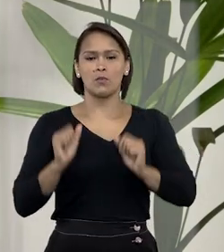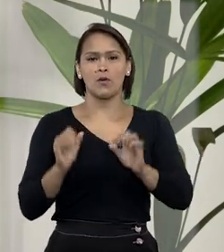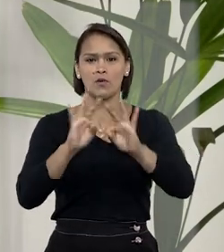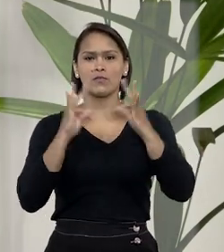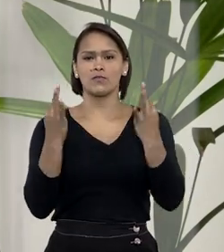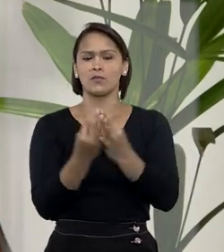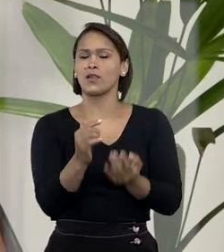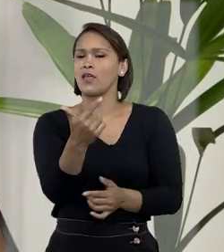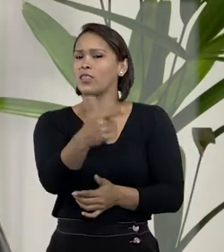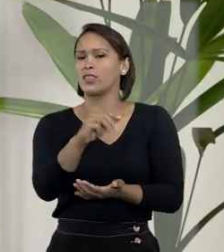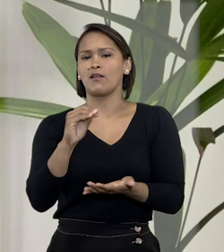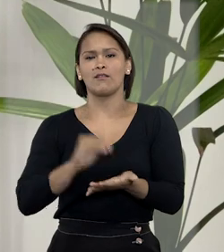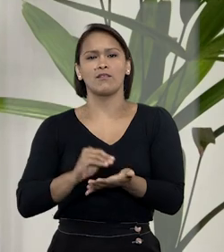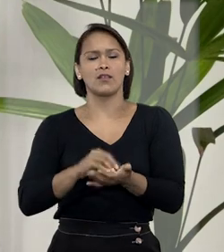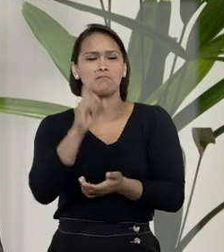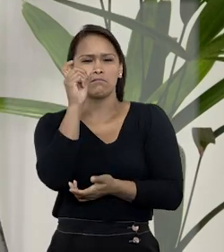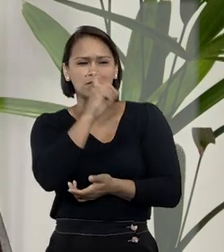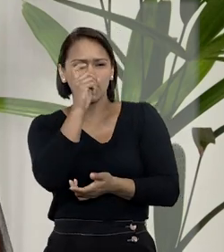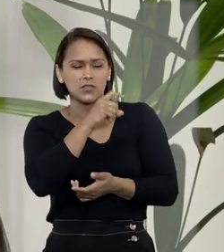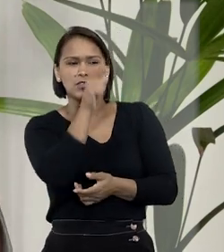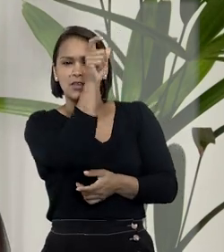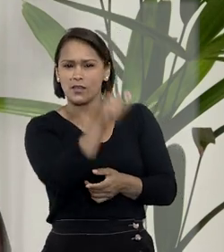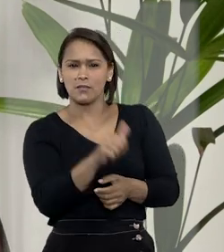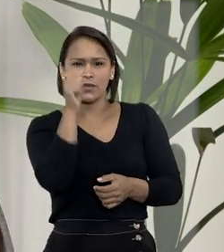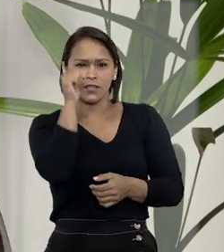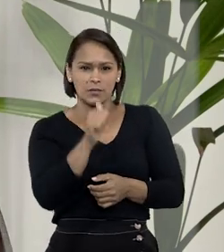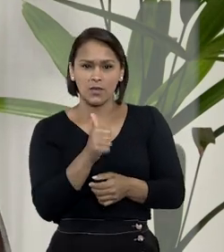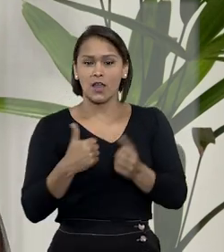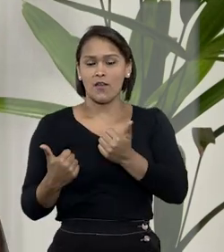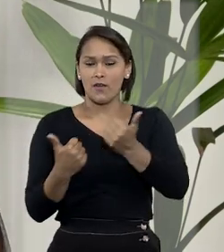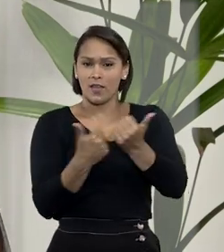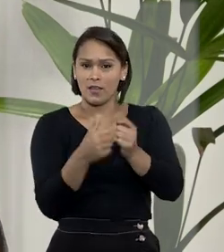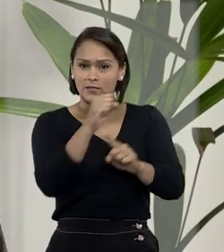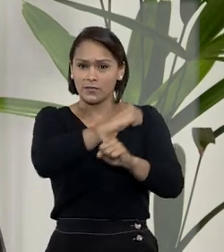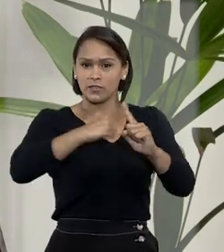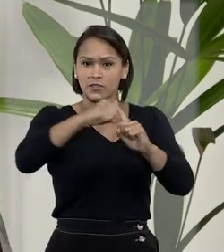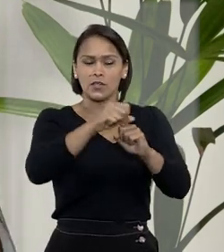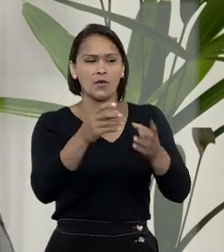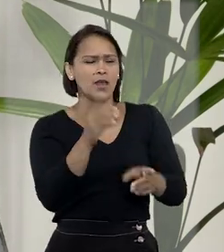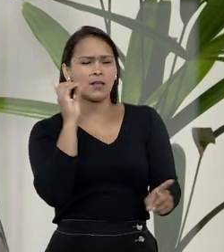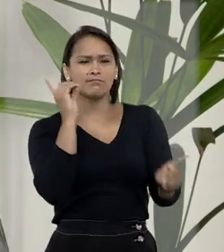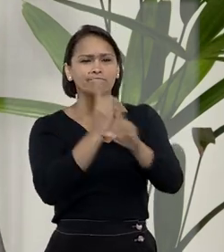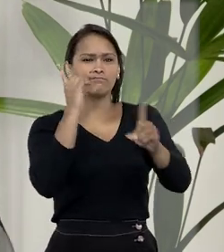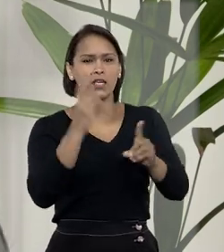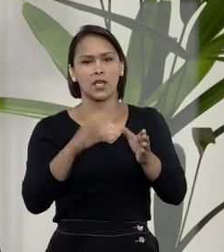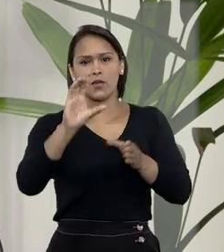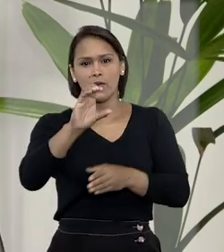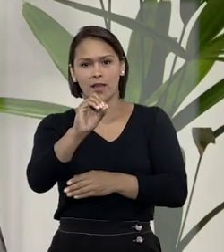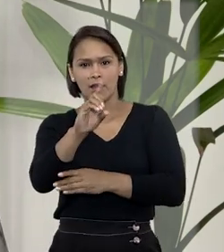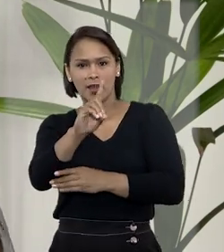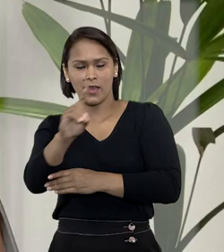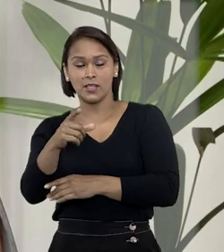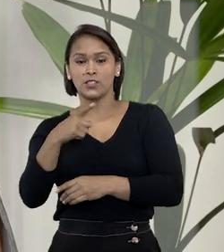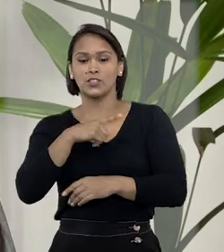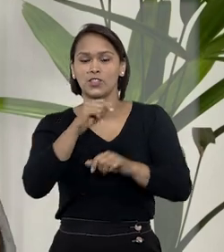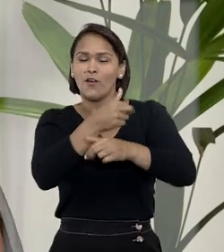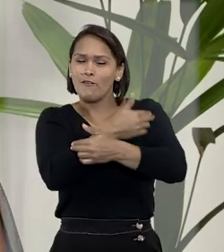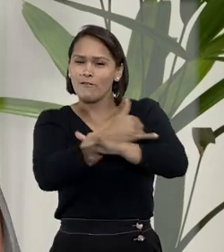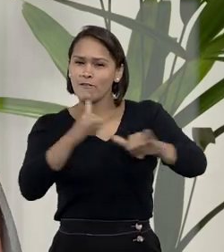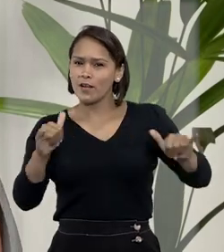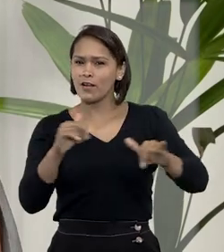Família o que segundo ela não é verdade no centro de referência em assistência social Ela descobriu que no seu cadastro